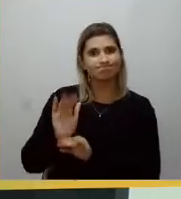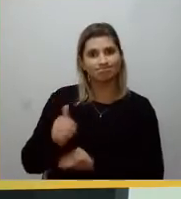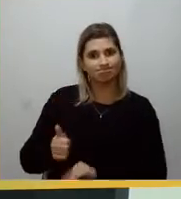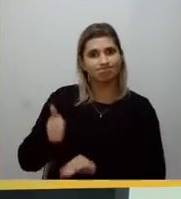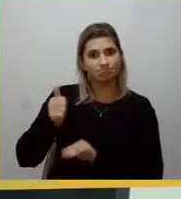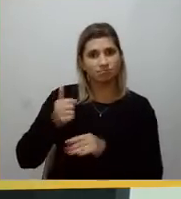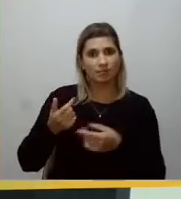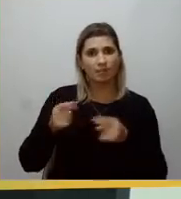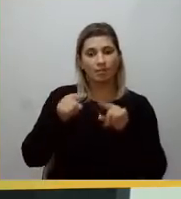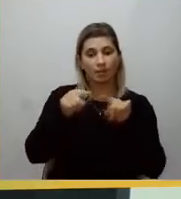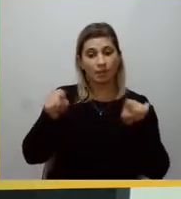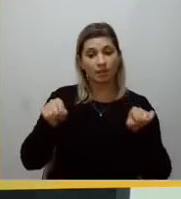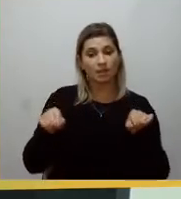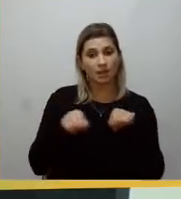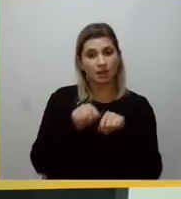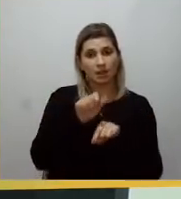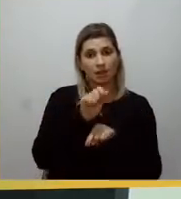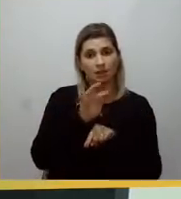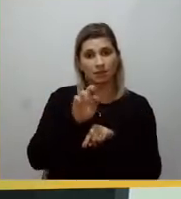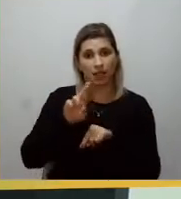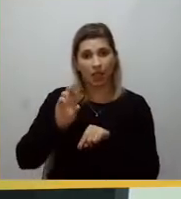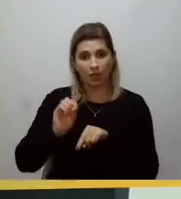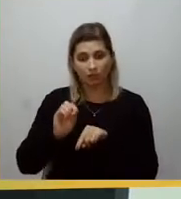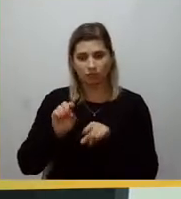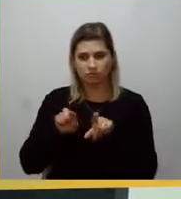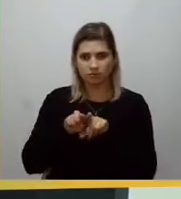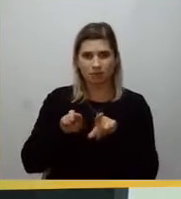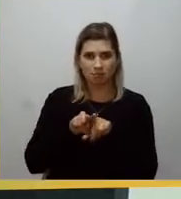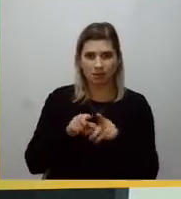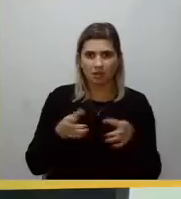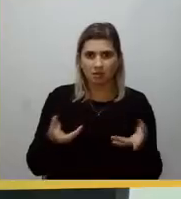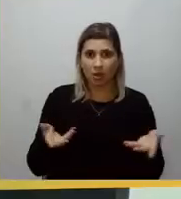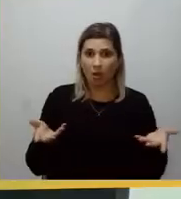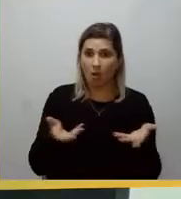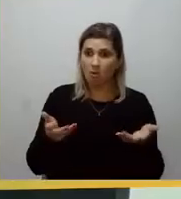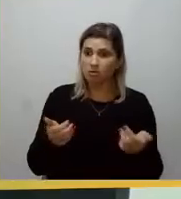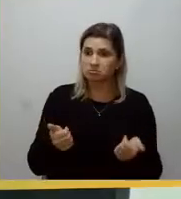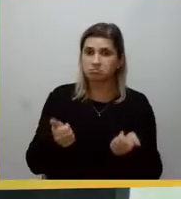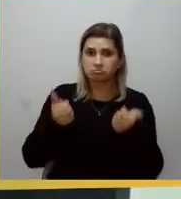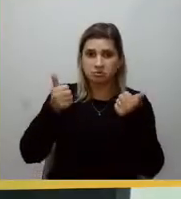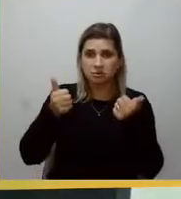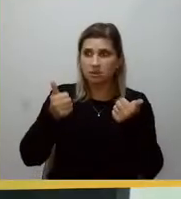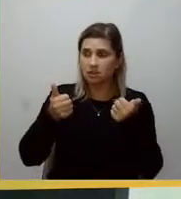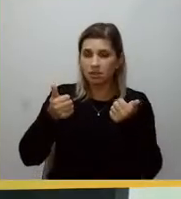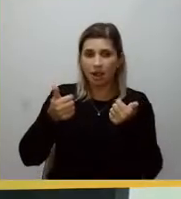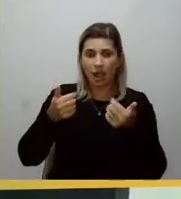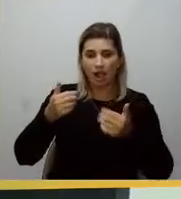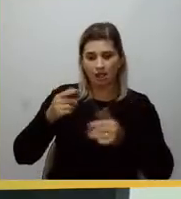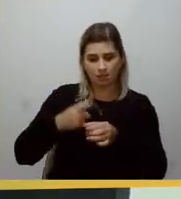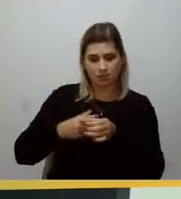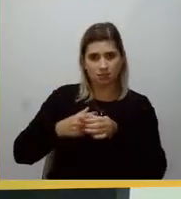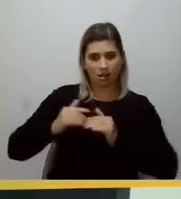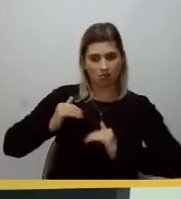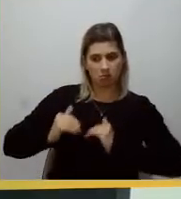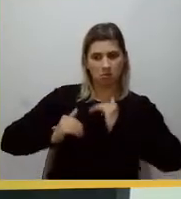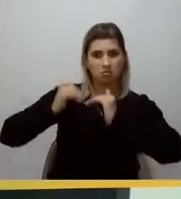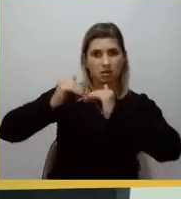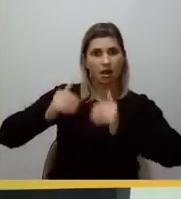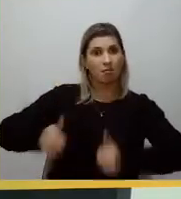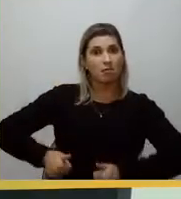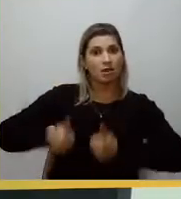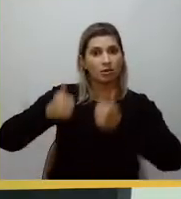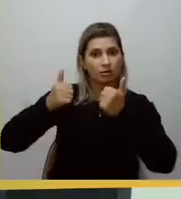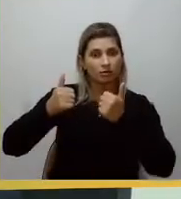aterro, né, era uma coisa terrível, e hoje é um luxo. A cidade avançou, ela melhorou. Então, às vezes, eu me pergunto, sabe, nos